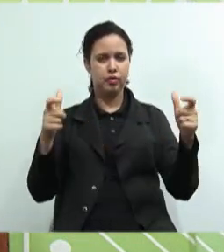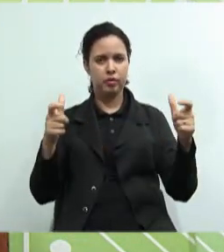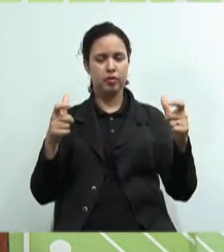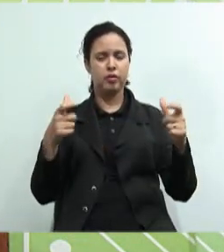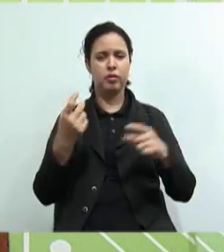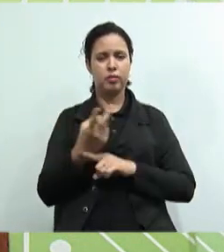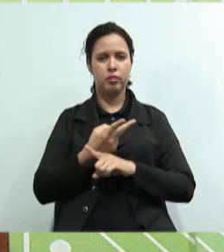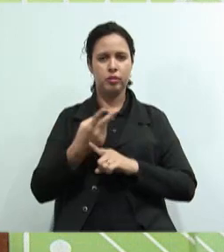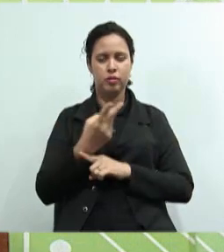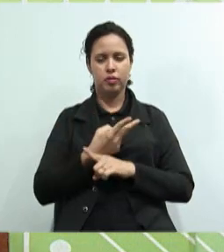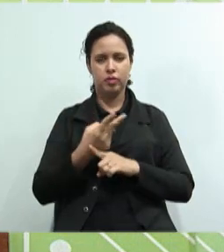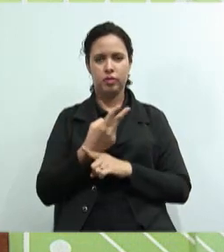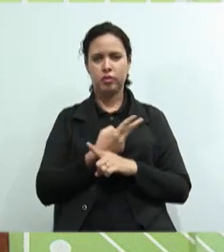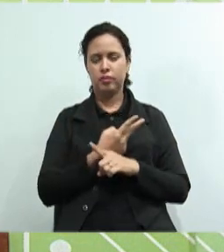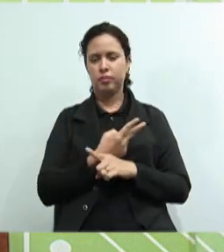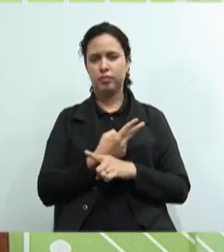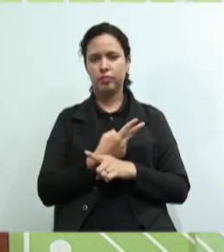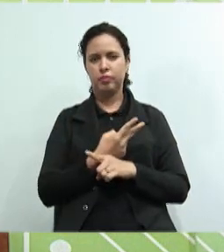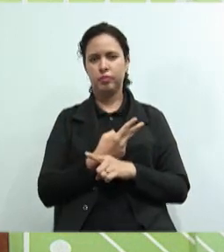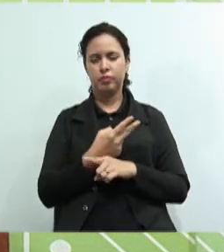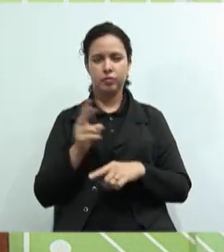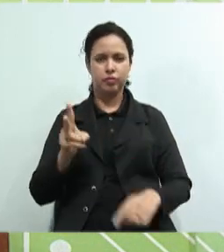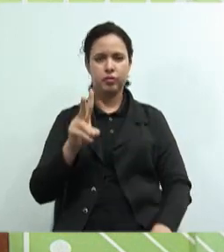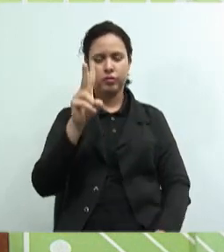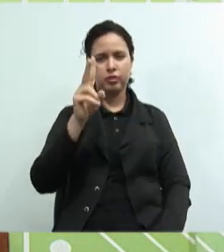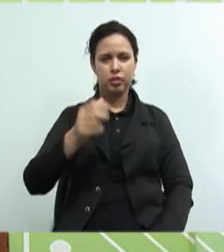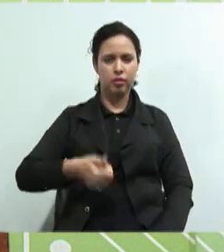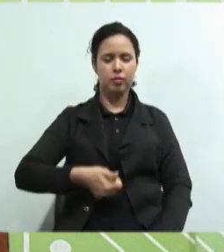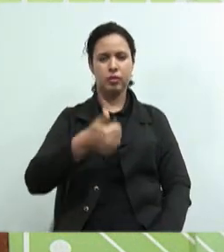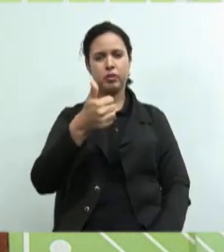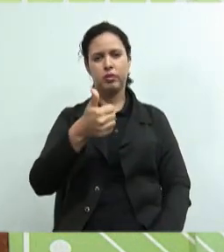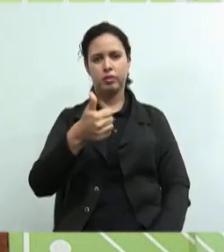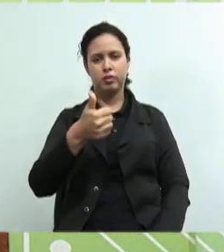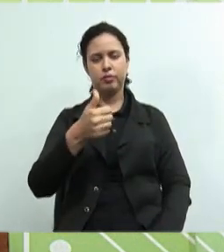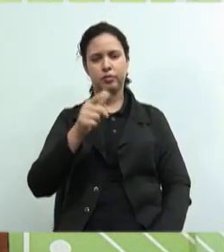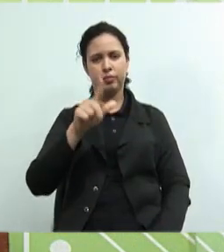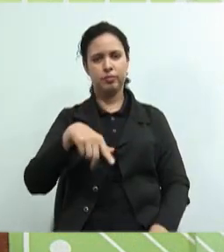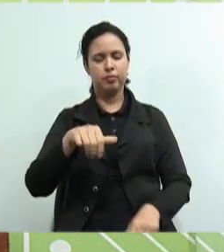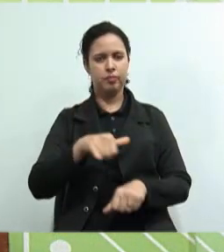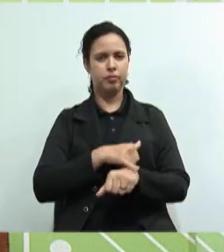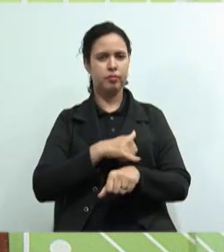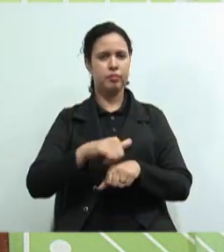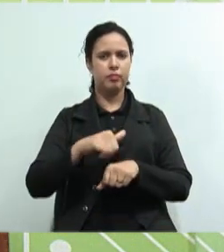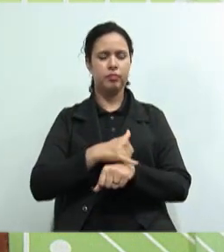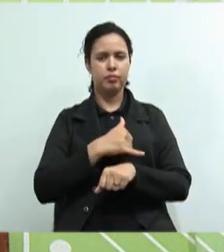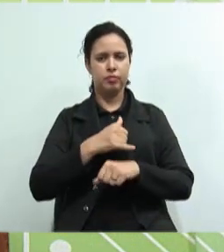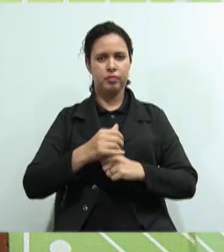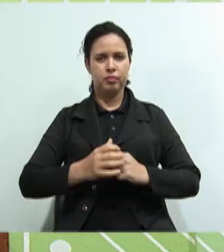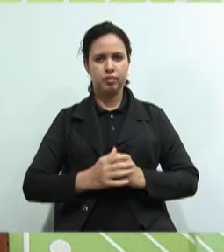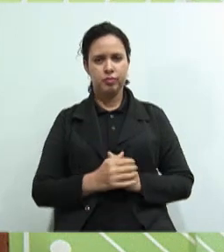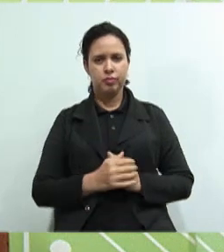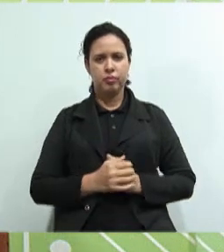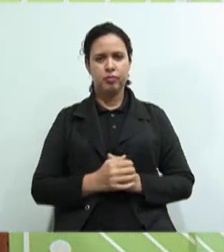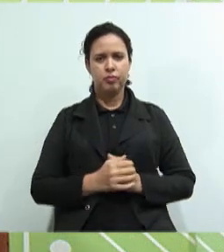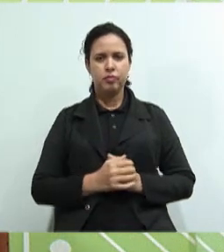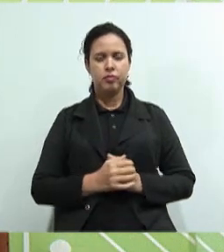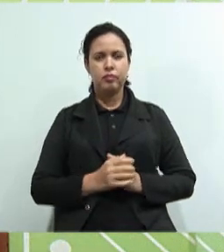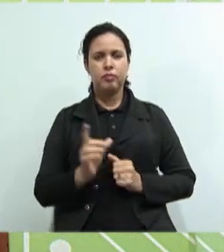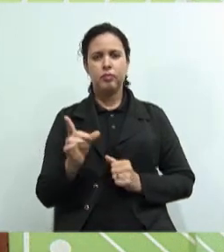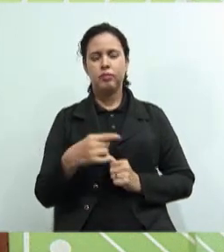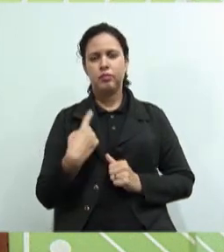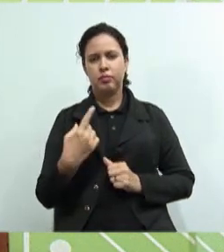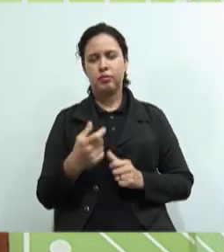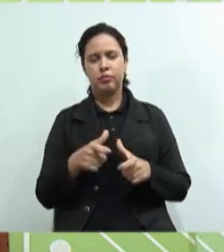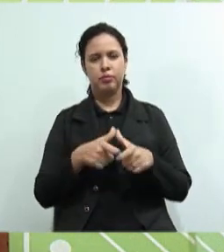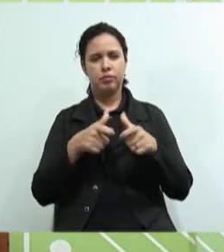procurar um preço mais justo, um preço melhor para o seu produto é a sua melhor estratégia para ter um melhor rendimento. Quando a gente fala do